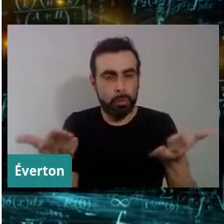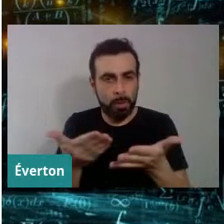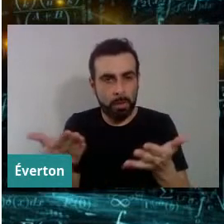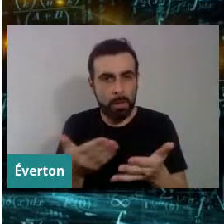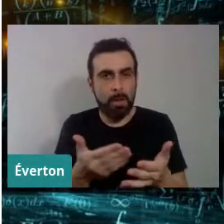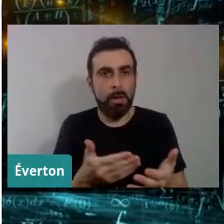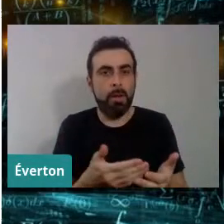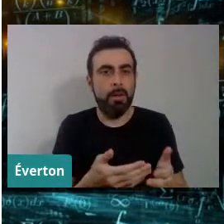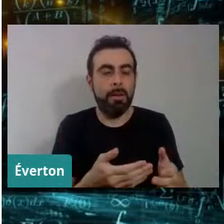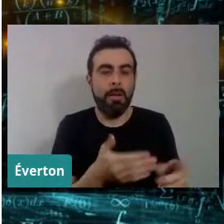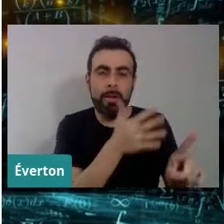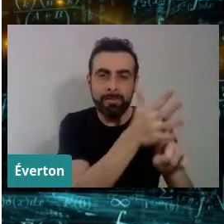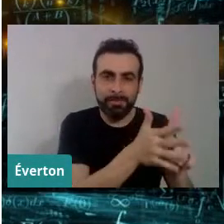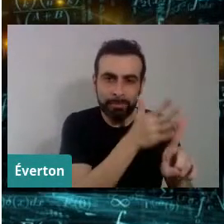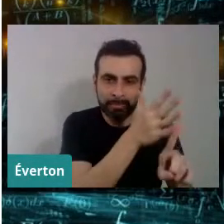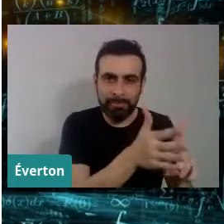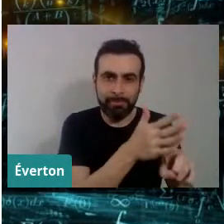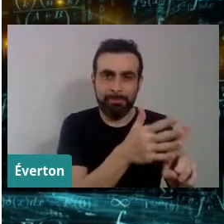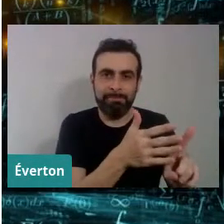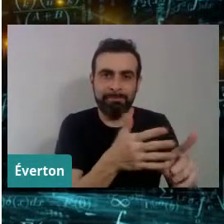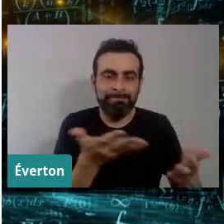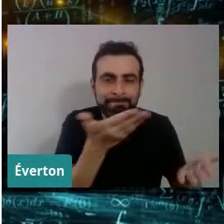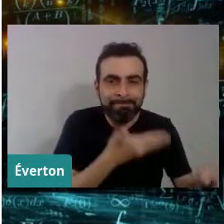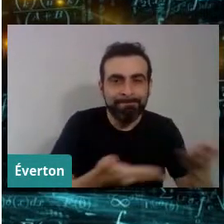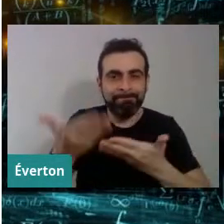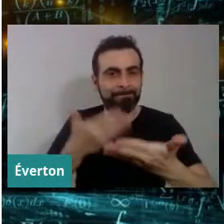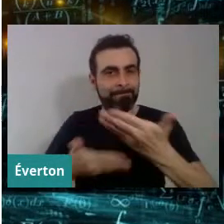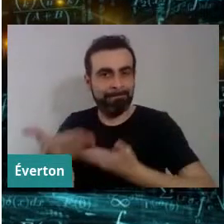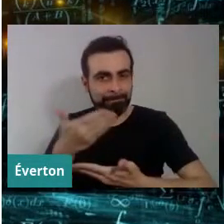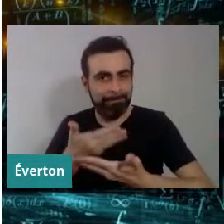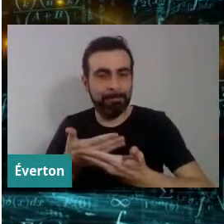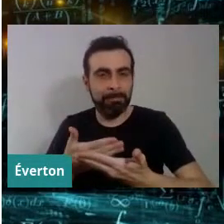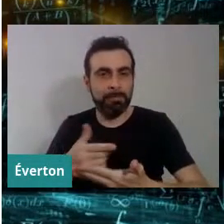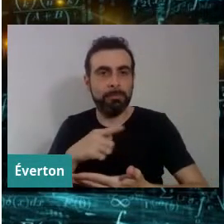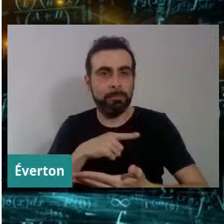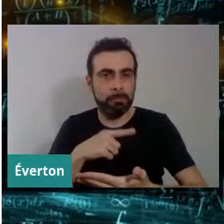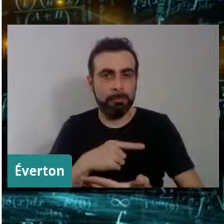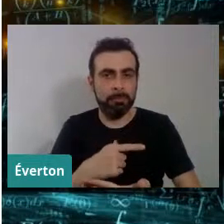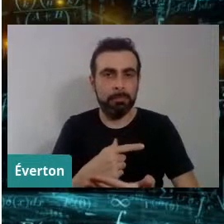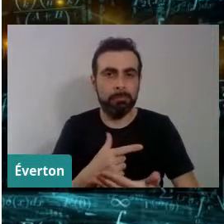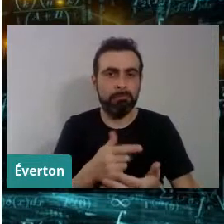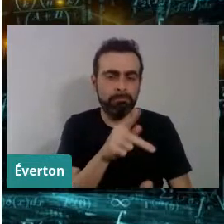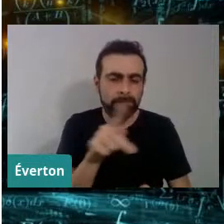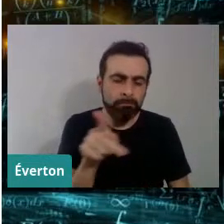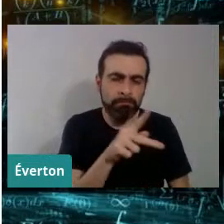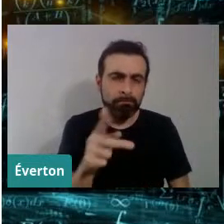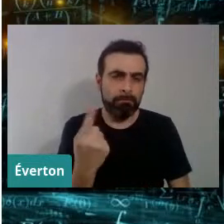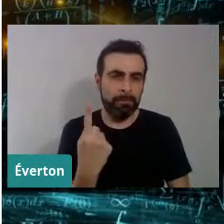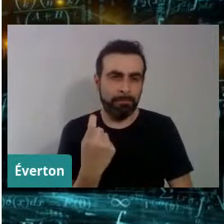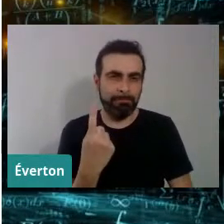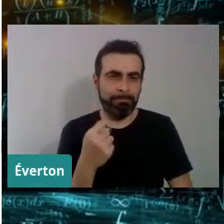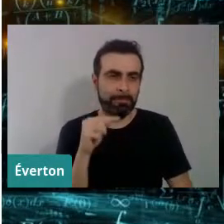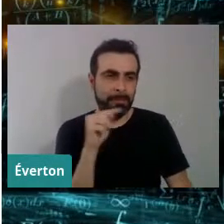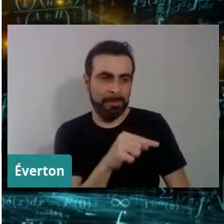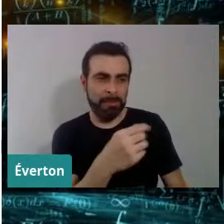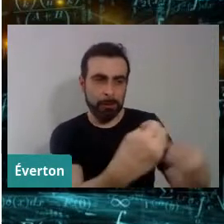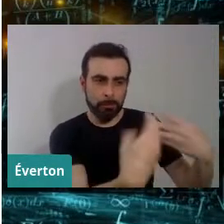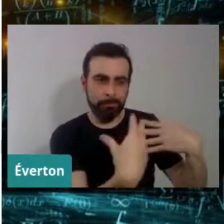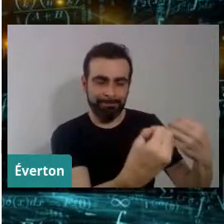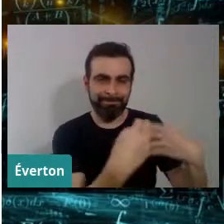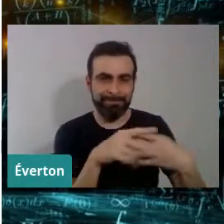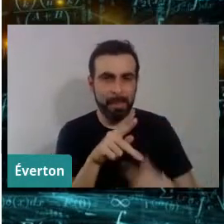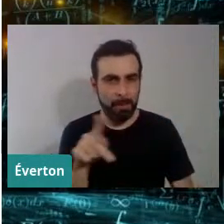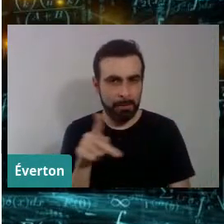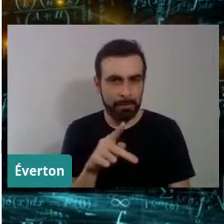desse palco que eu estou aqui fazendo a minha palestra, um docente que foi meu professor